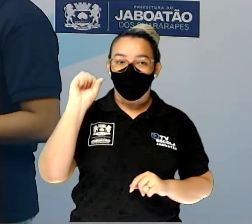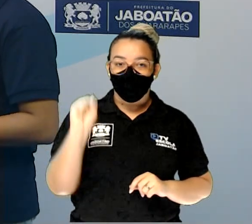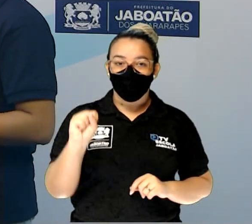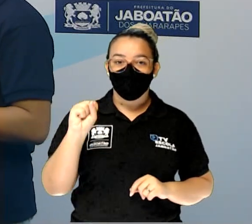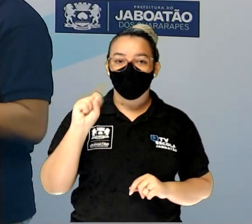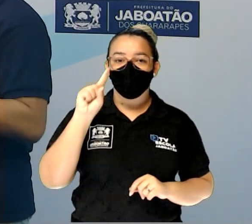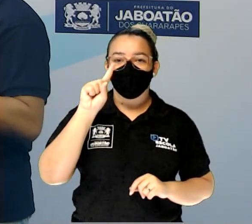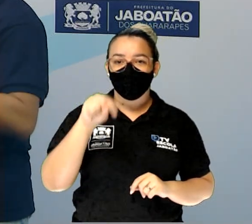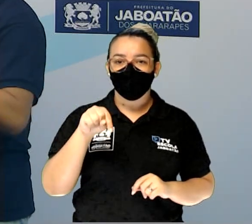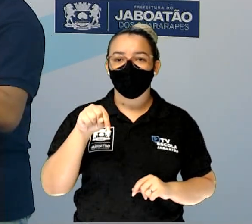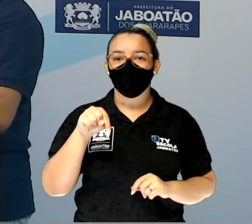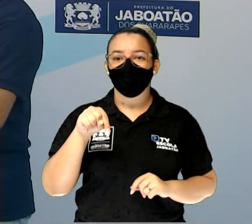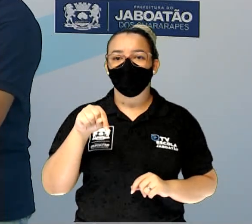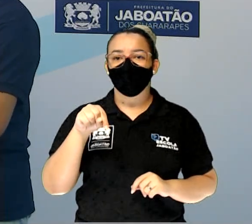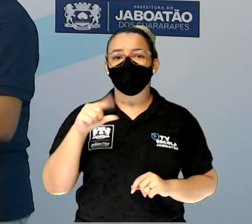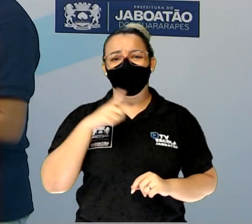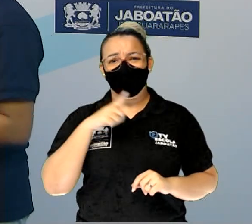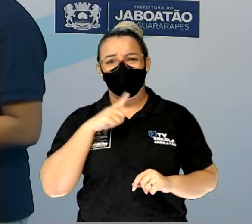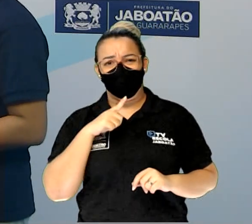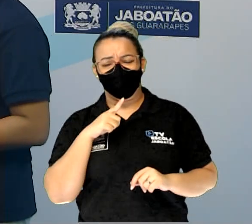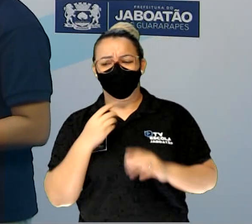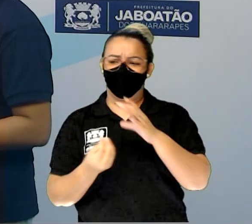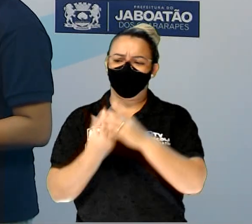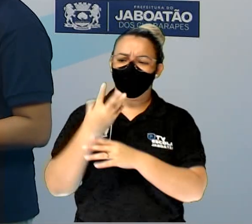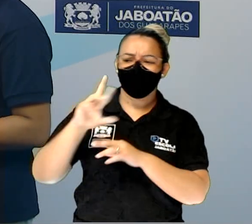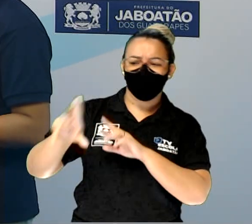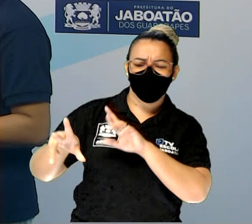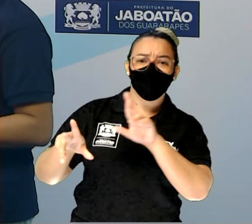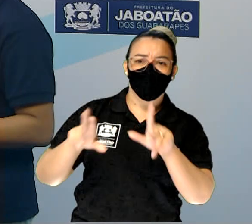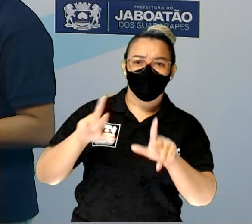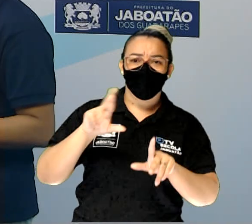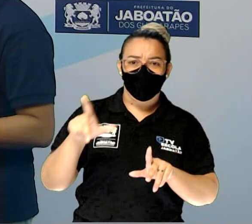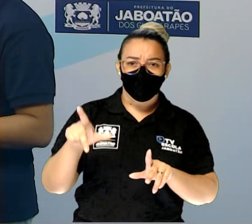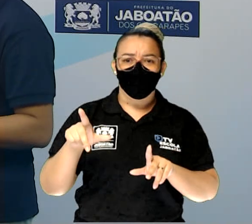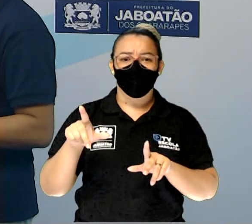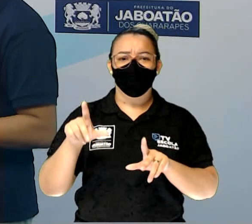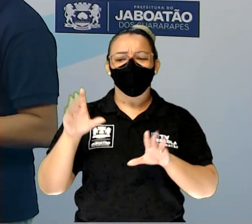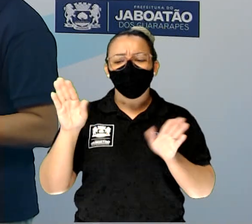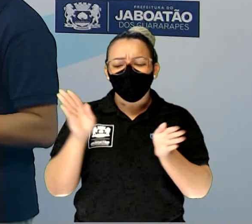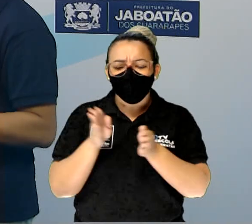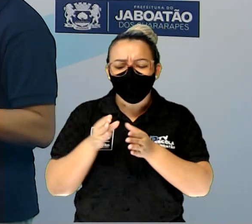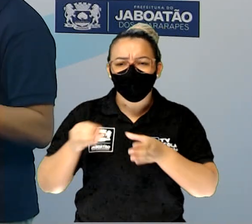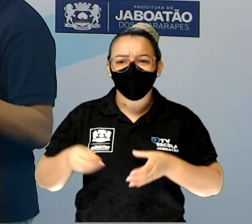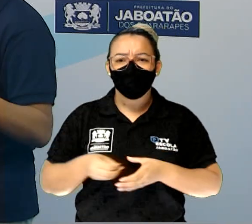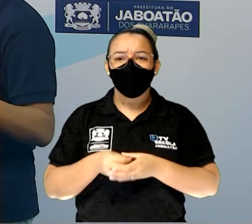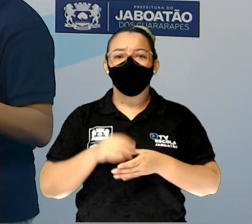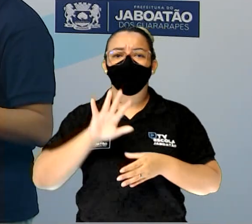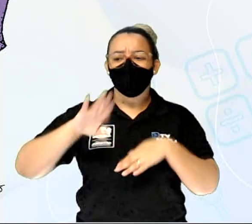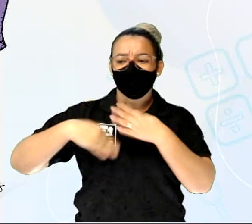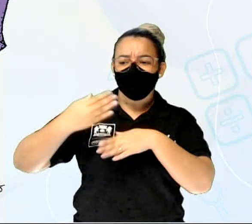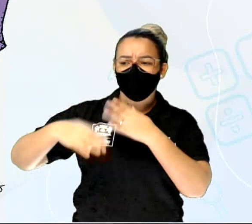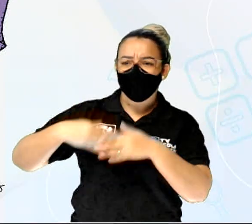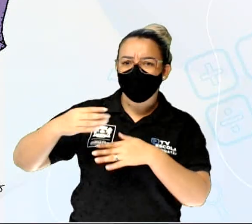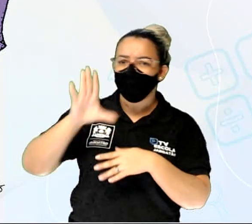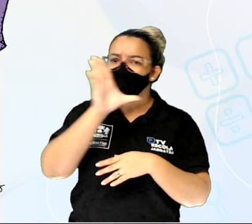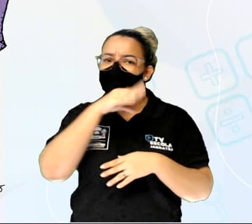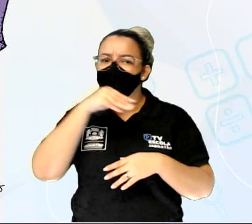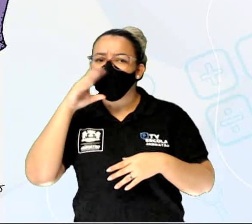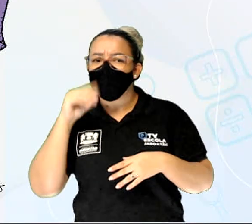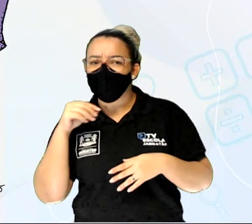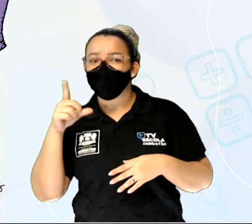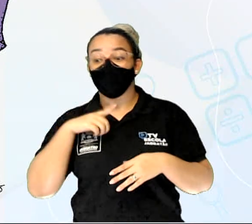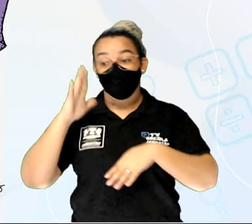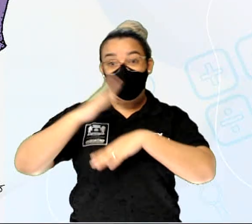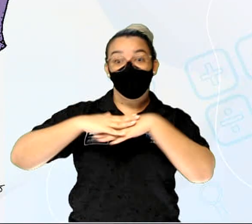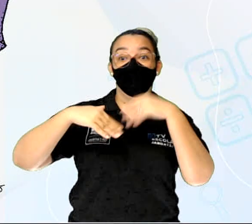têm origens diferentes no feto, mas quando eles crescem, eles têm a mesma